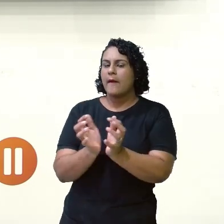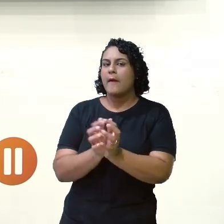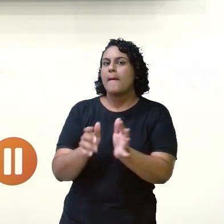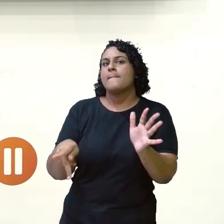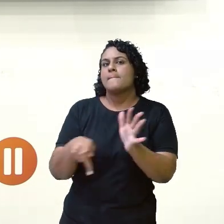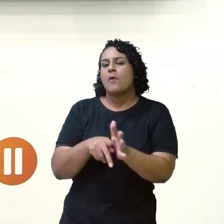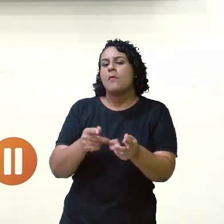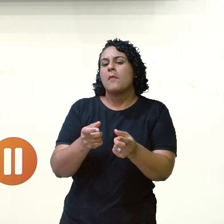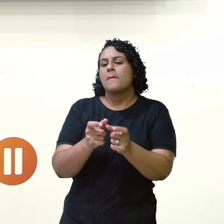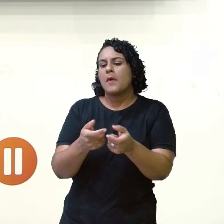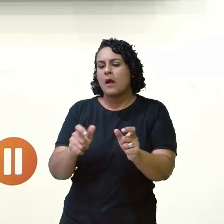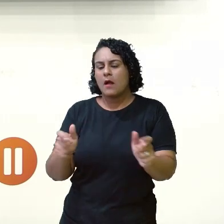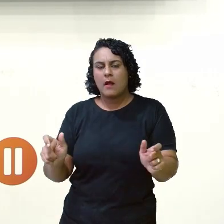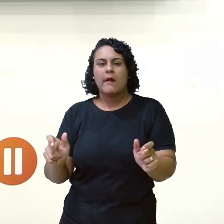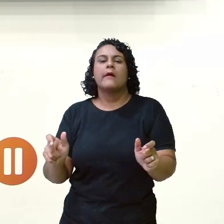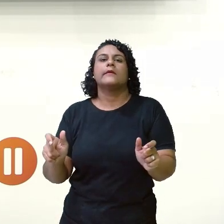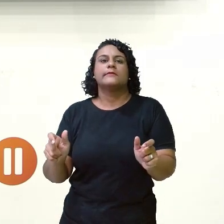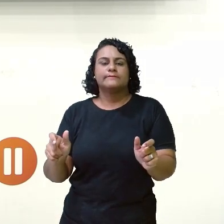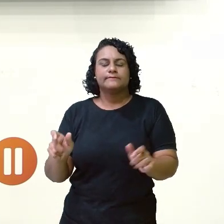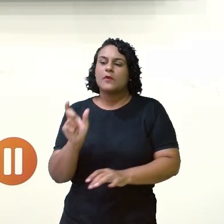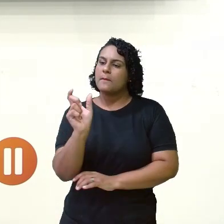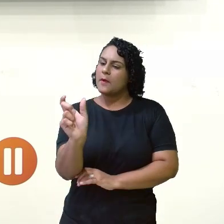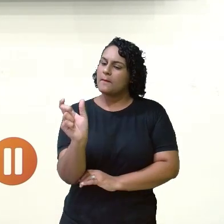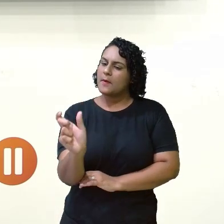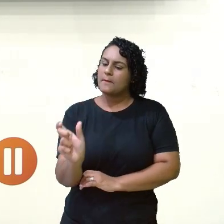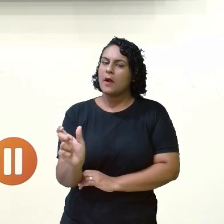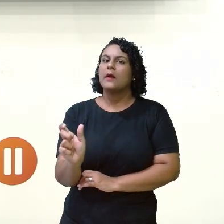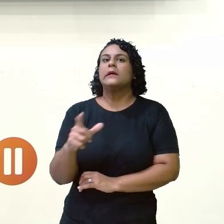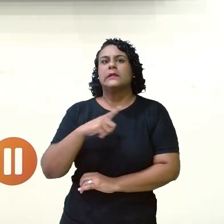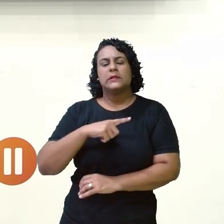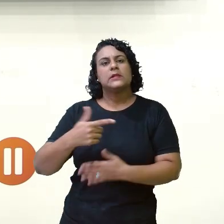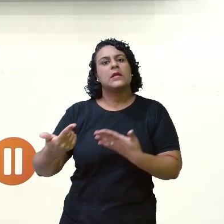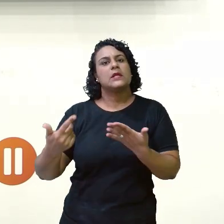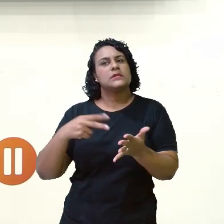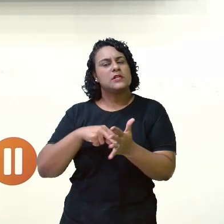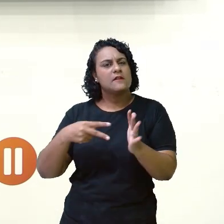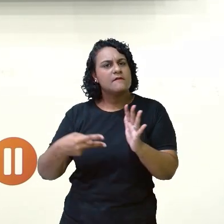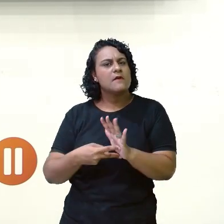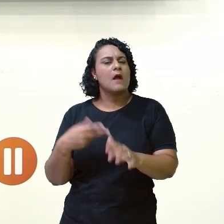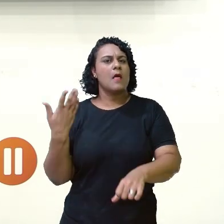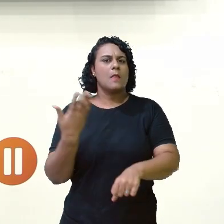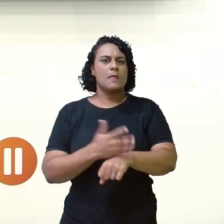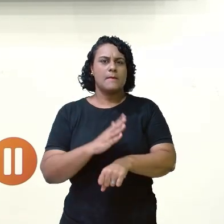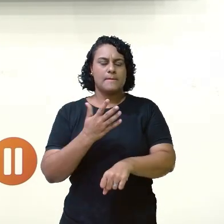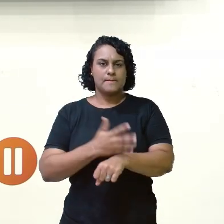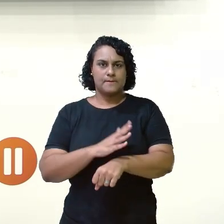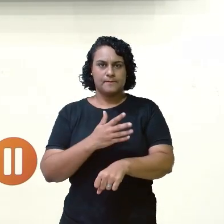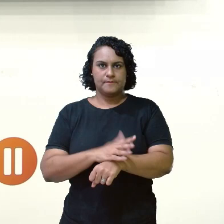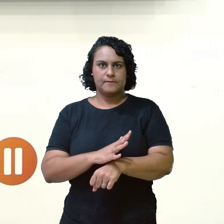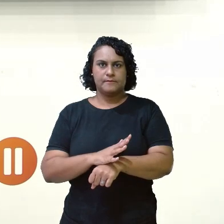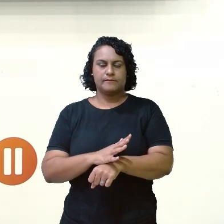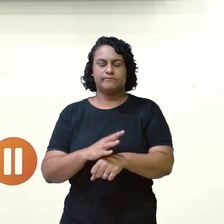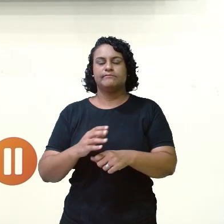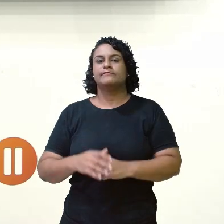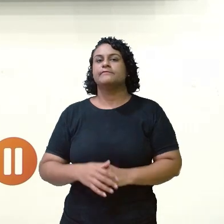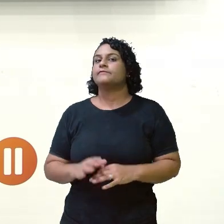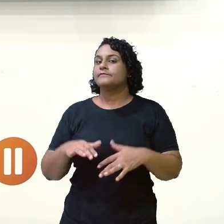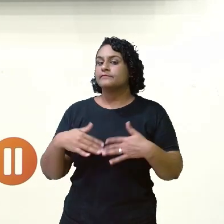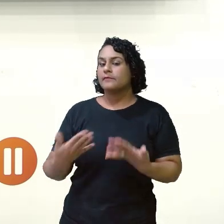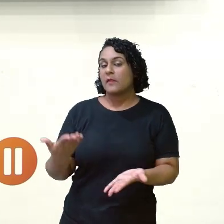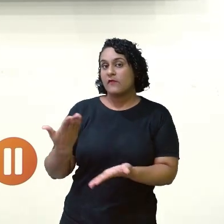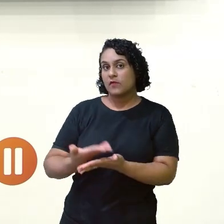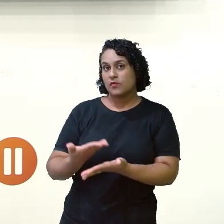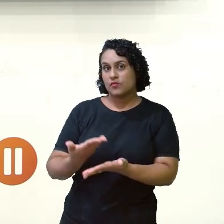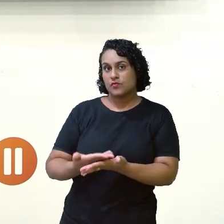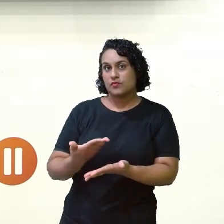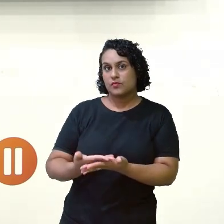de palavras que normalmente tem significados de ação. Então, a gente vai estar trabalhando